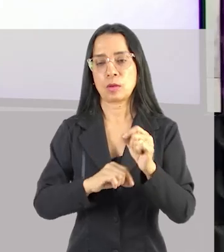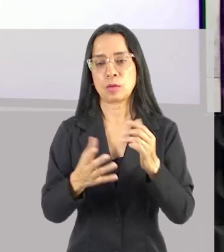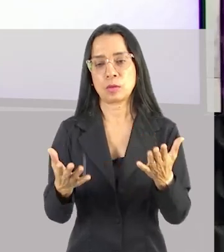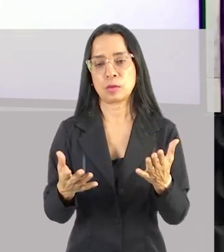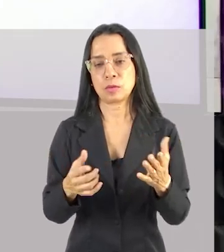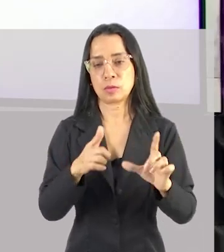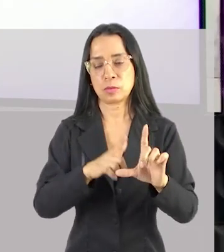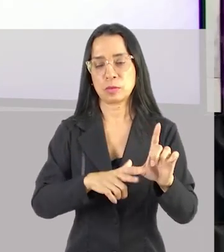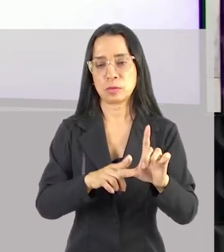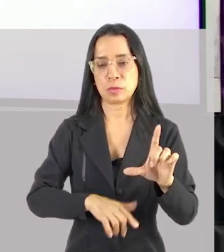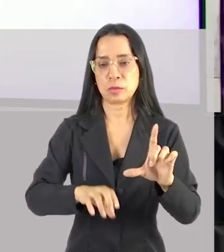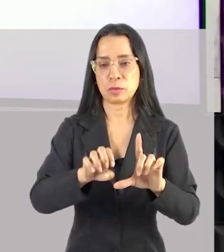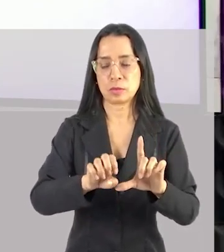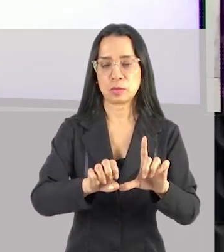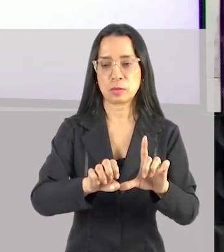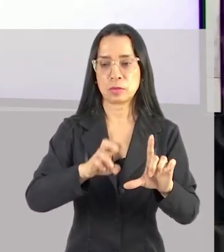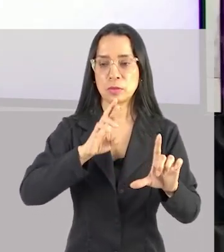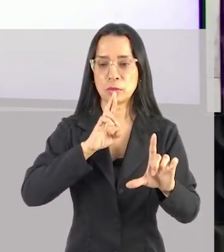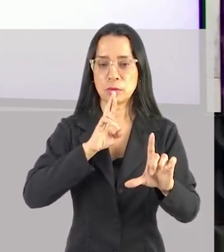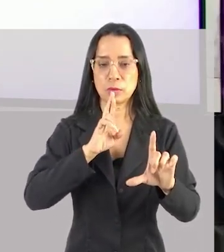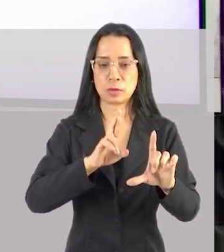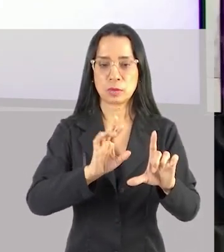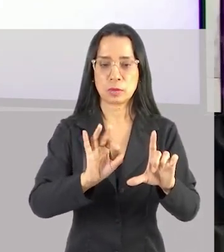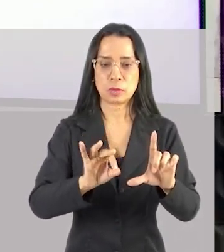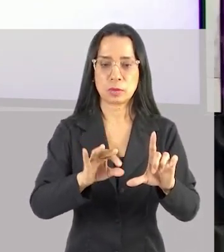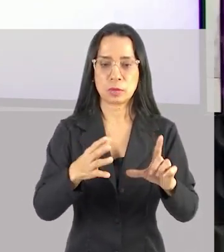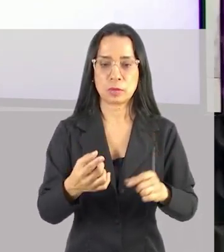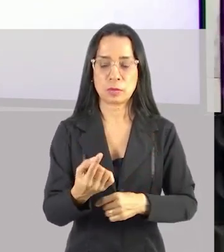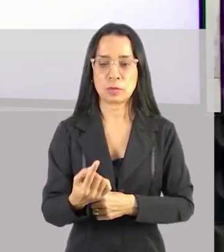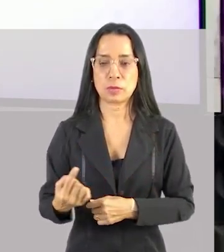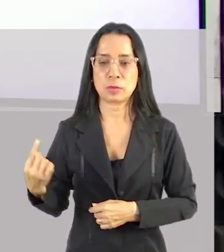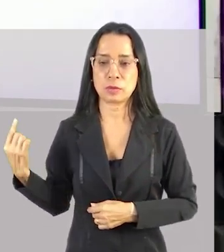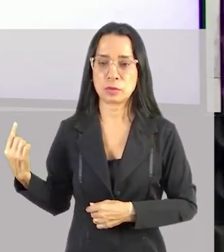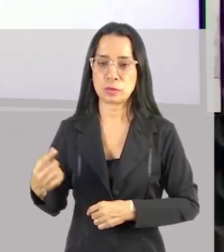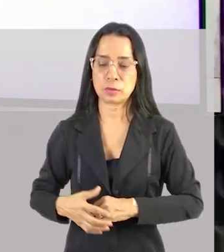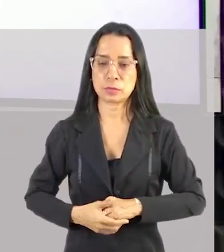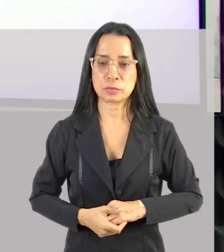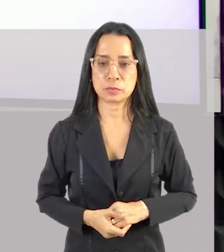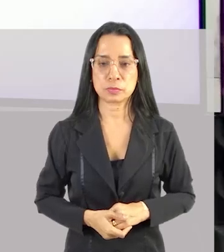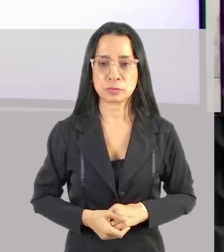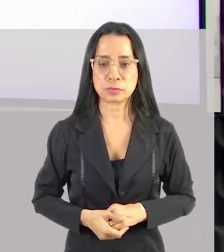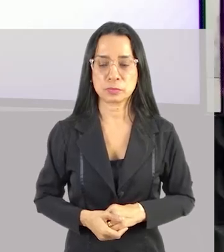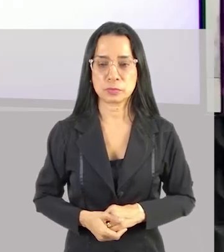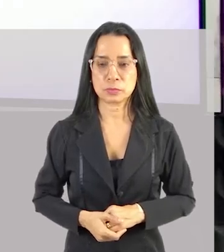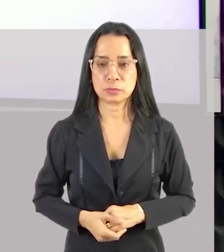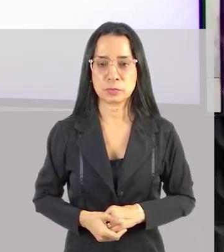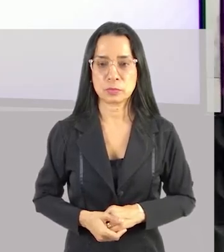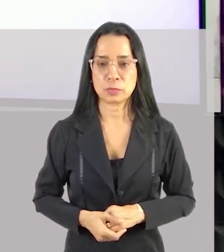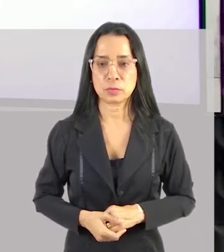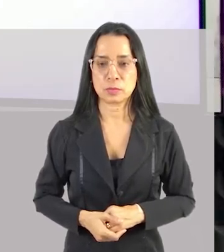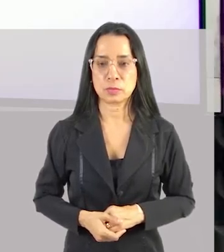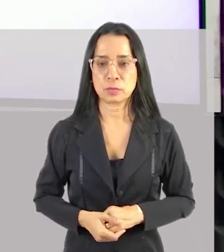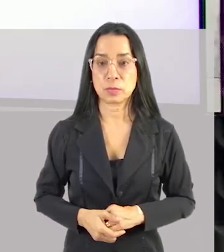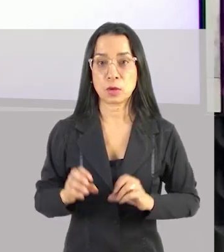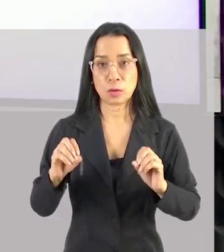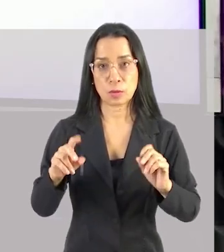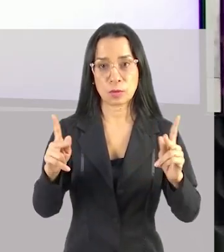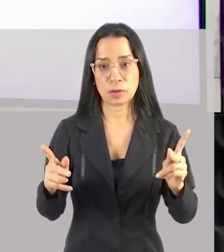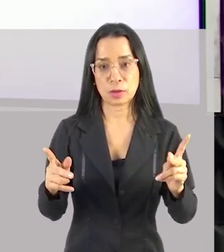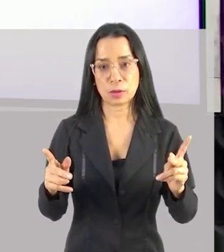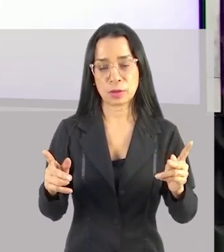Então, moderação das paixões é a resposta correta para essa questão. Valeu,